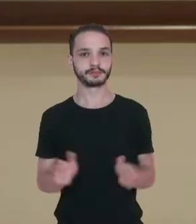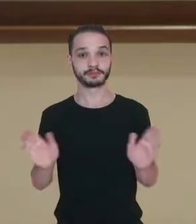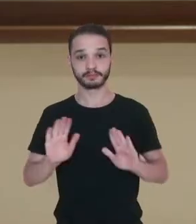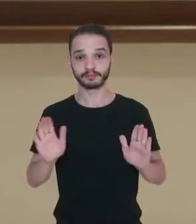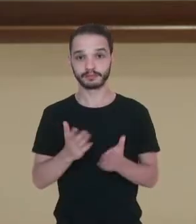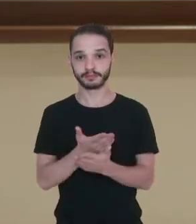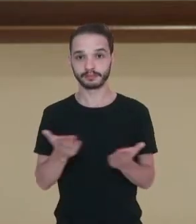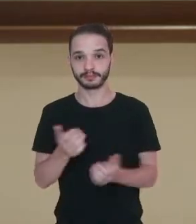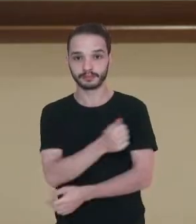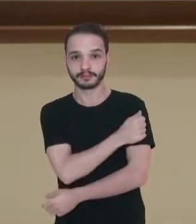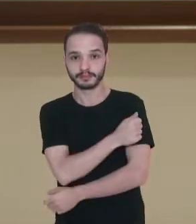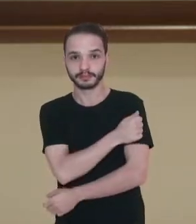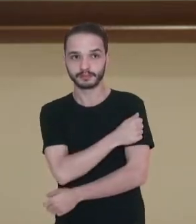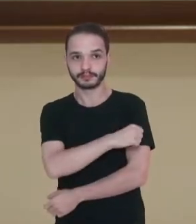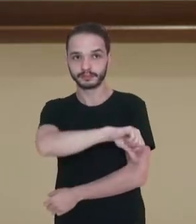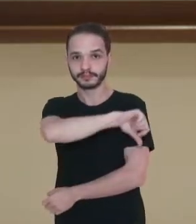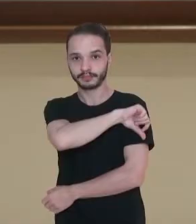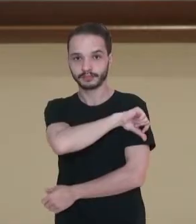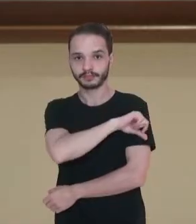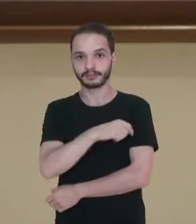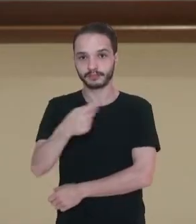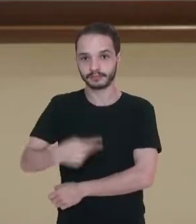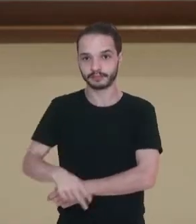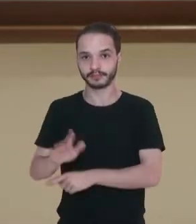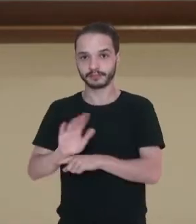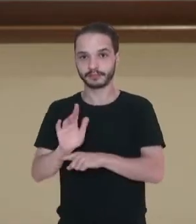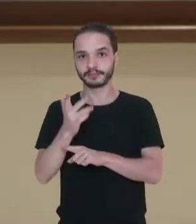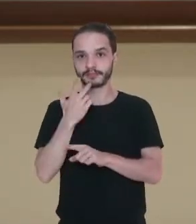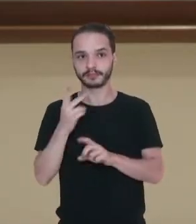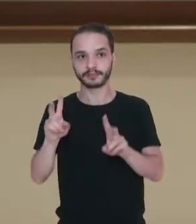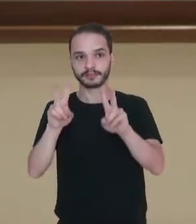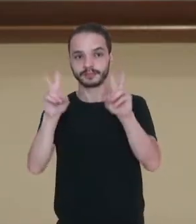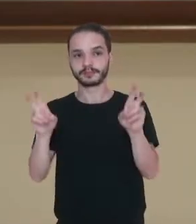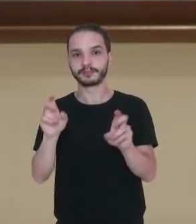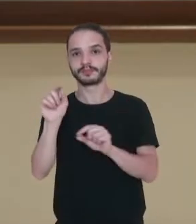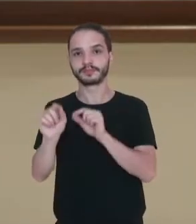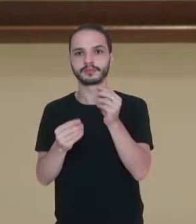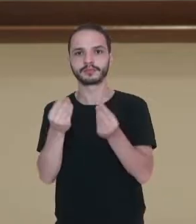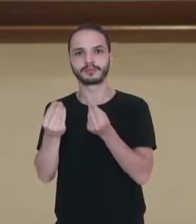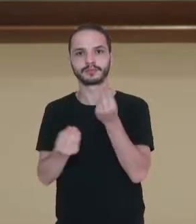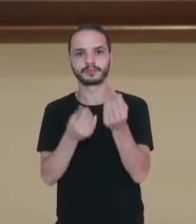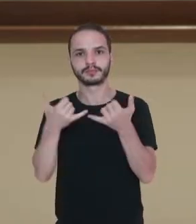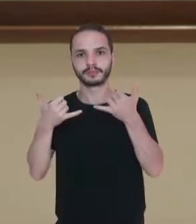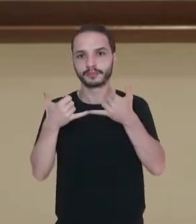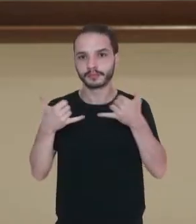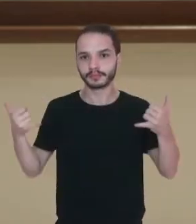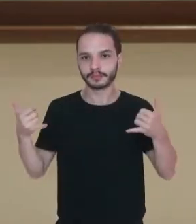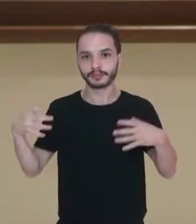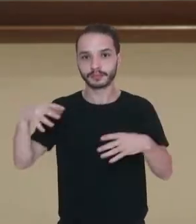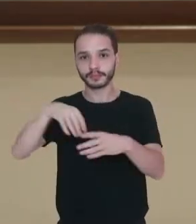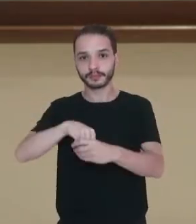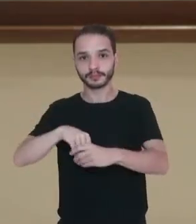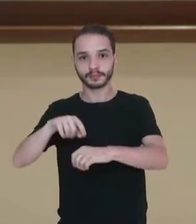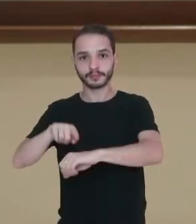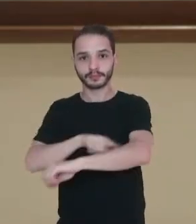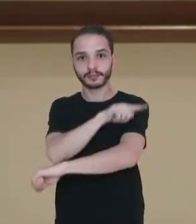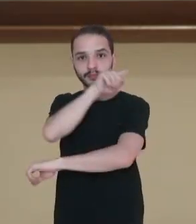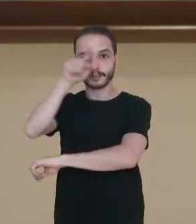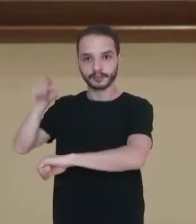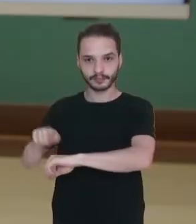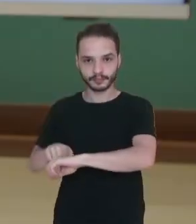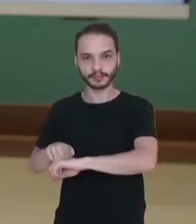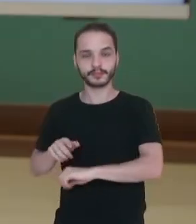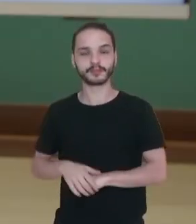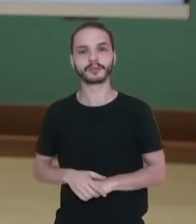Olá, estudantes do 9º ano. Neste vídeo vamos falar sobre posições de uma reta em uma circunferência. Vamos pensar